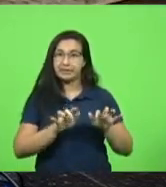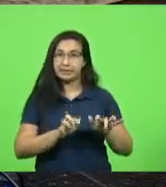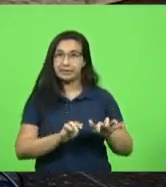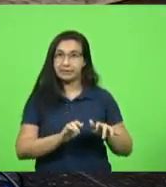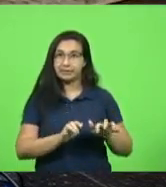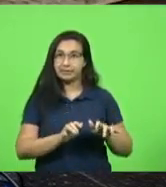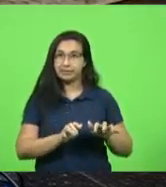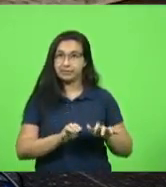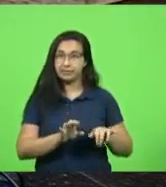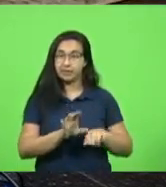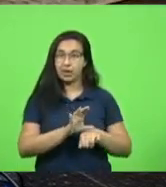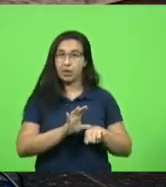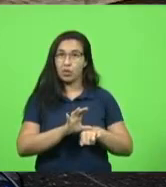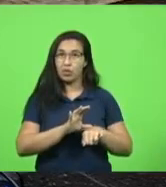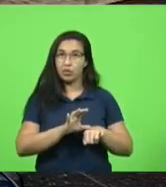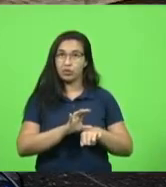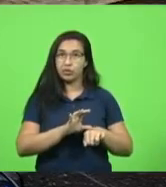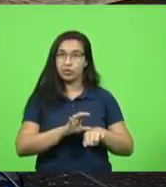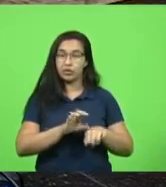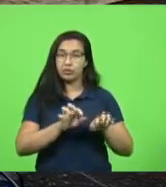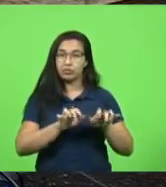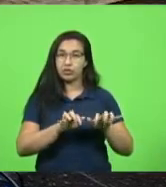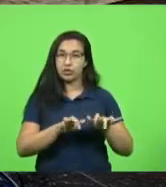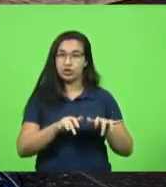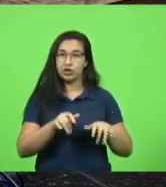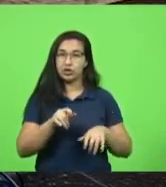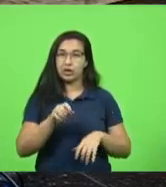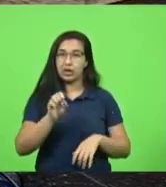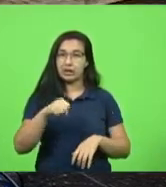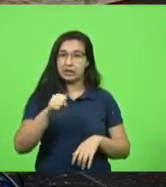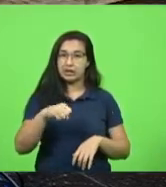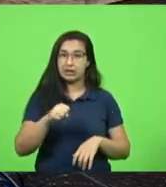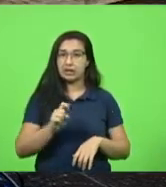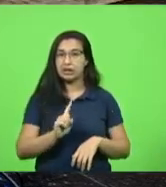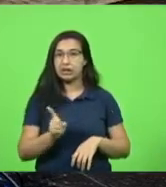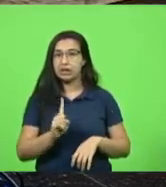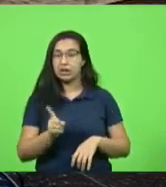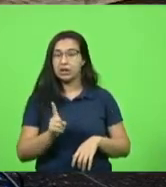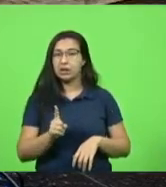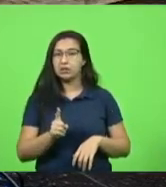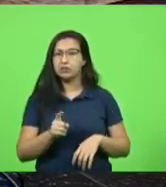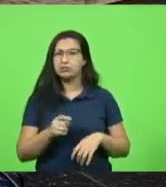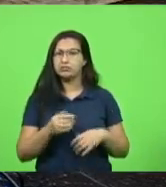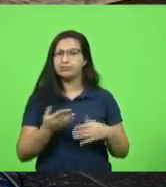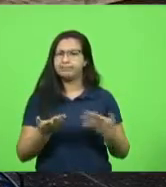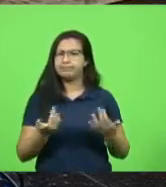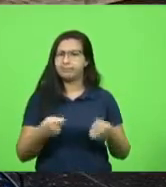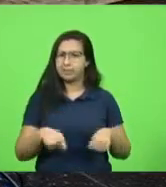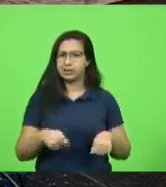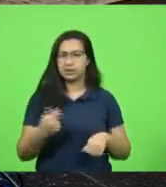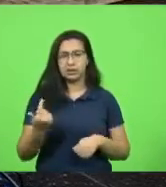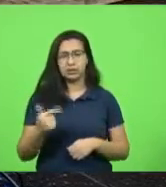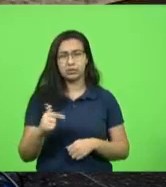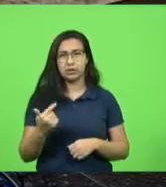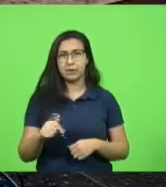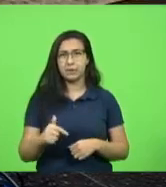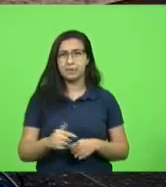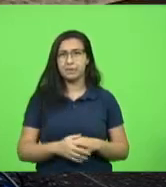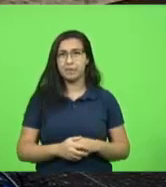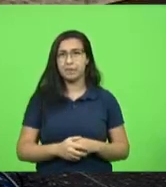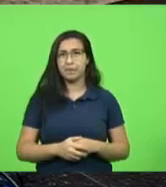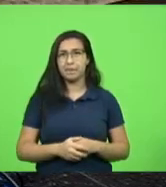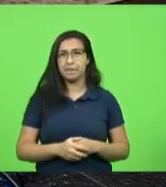a Constituição lá dentro, lá você digitava sim ou não, está valendo, não precisa, desnecessário. Ou não